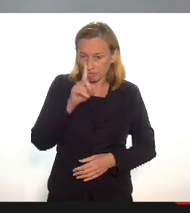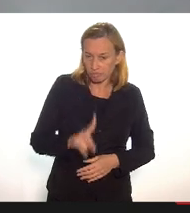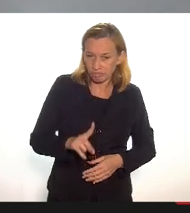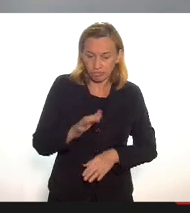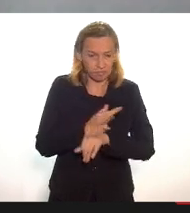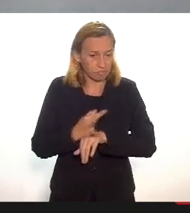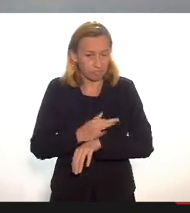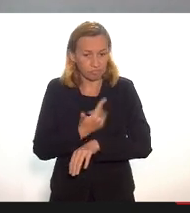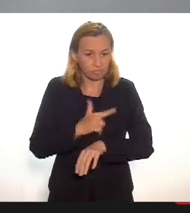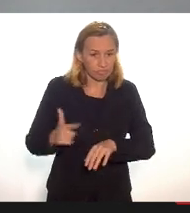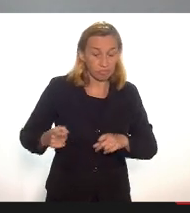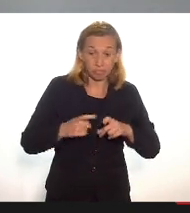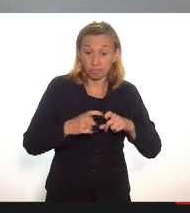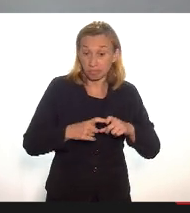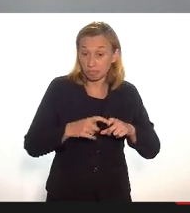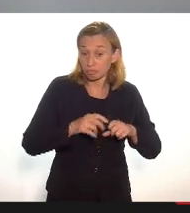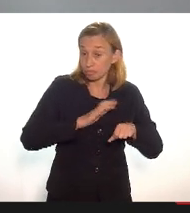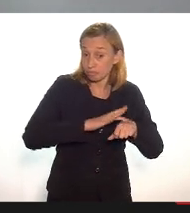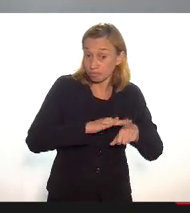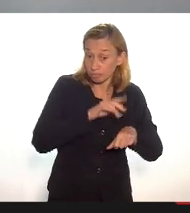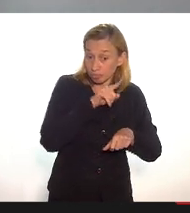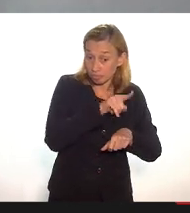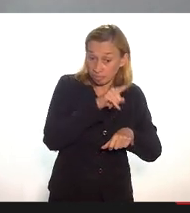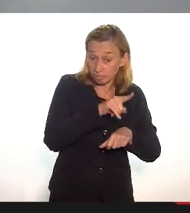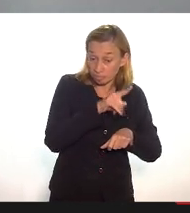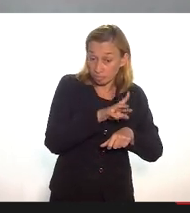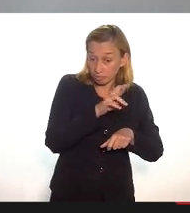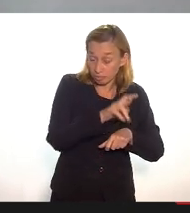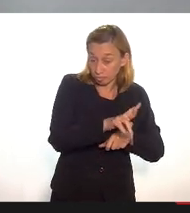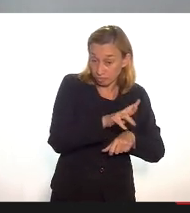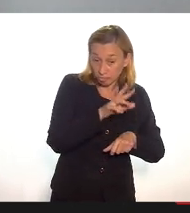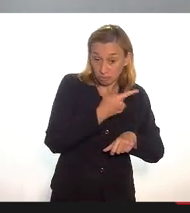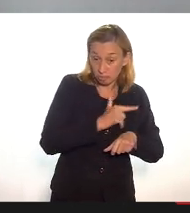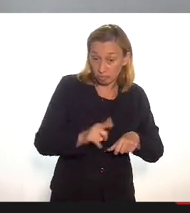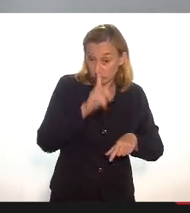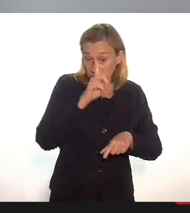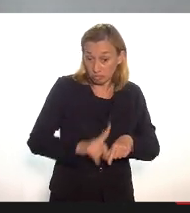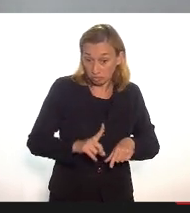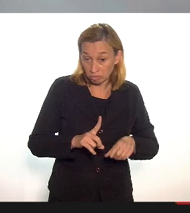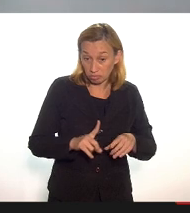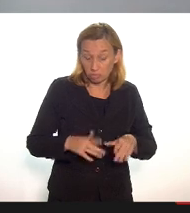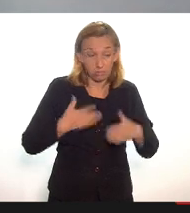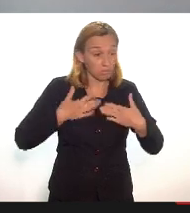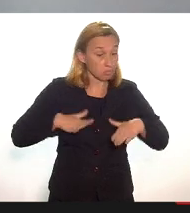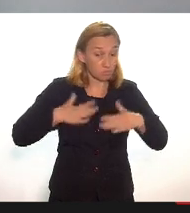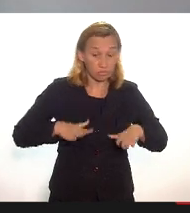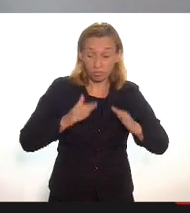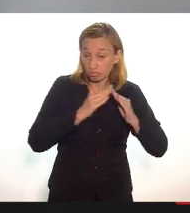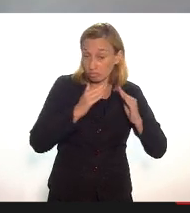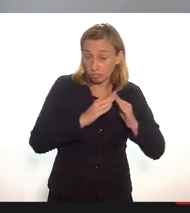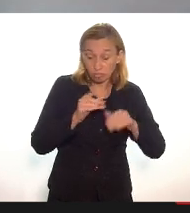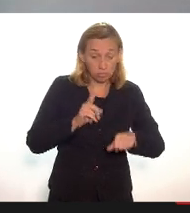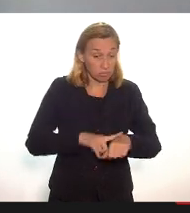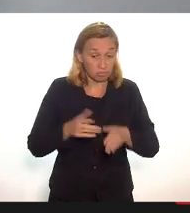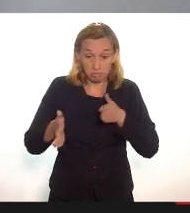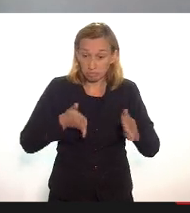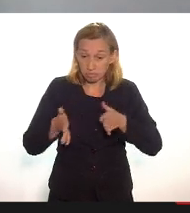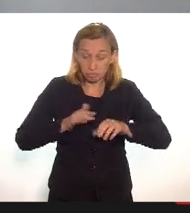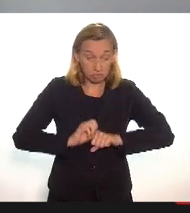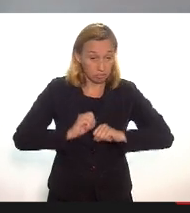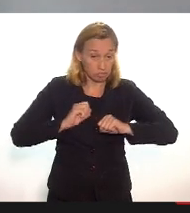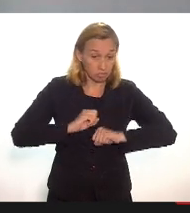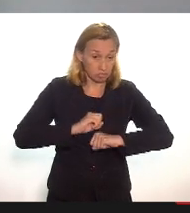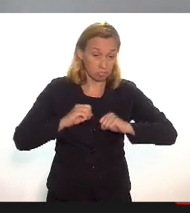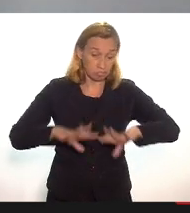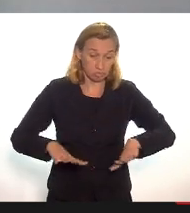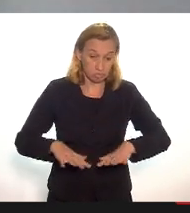maternidade, médicos que adoeceram na rede DOR e que não tiveram nem direito a ter o seu descanso, a sua recuperação nesse momento de pandemia de maneira remunerada,